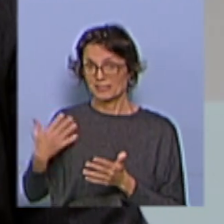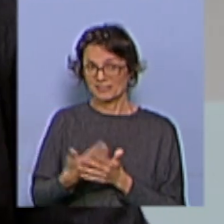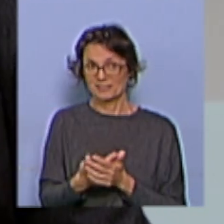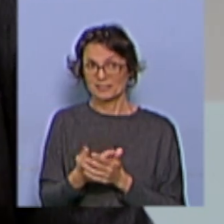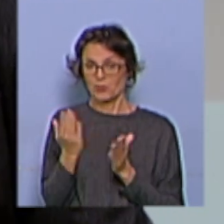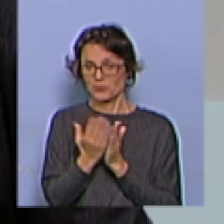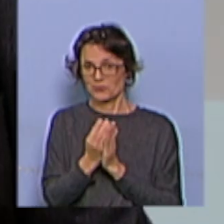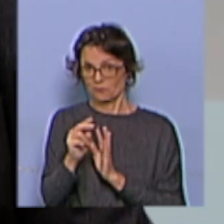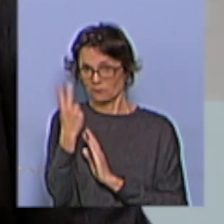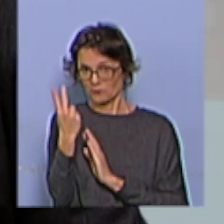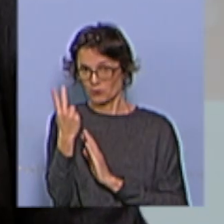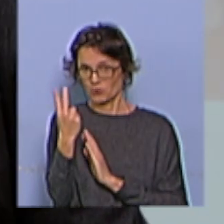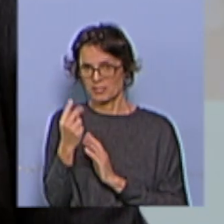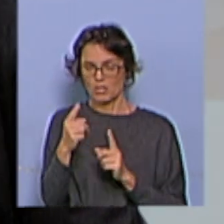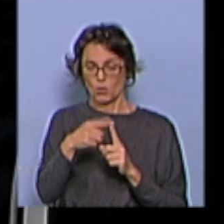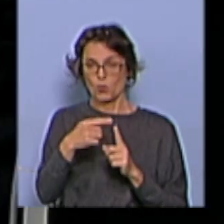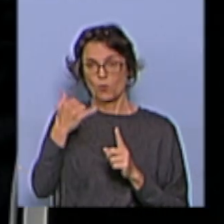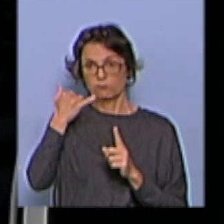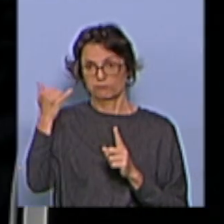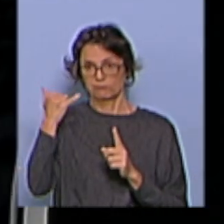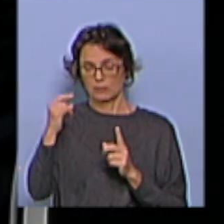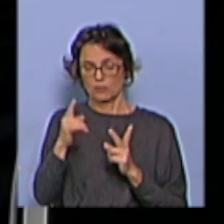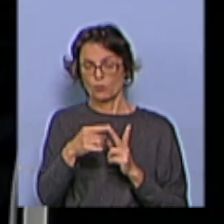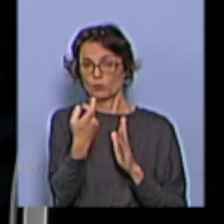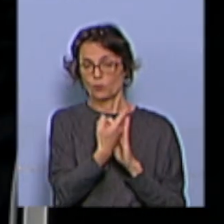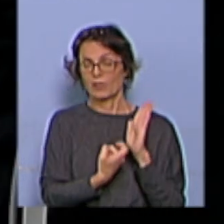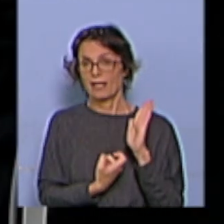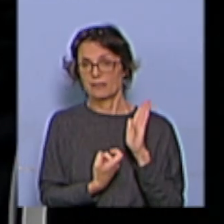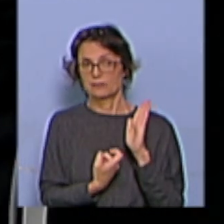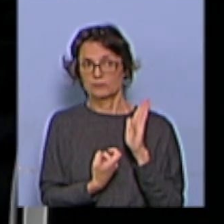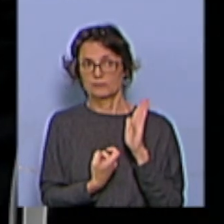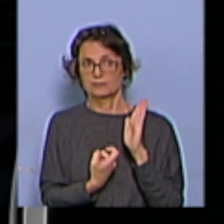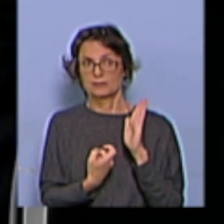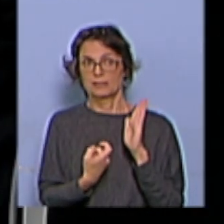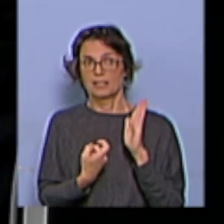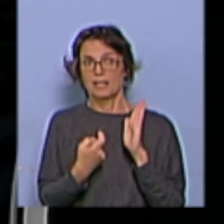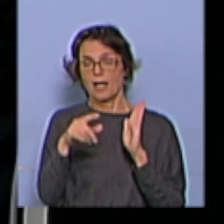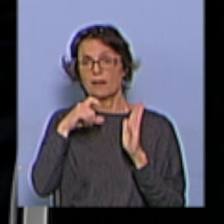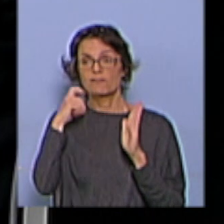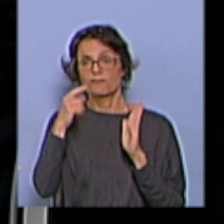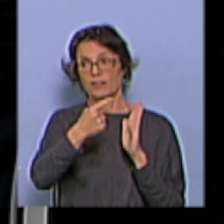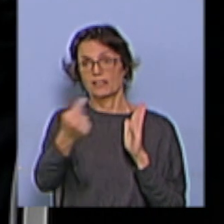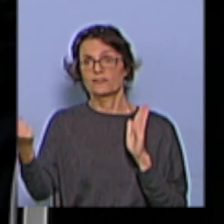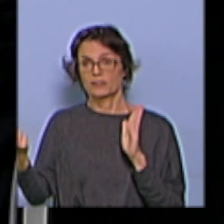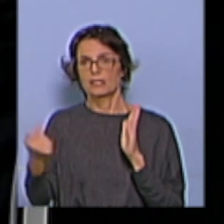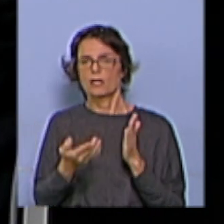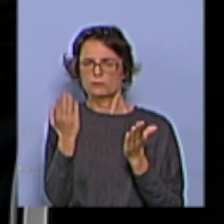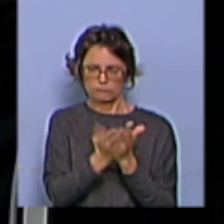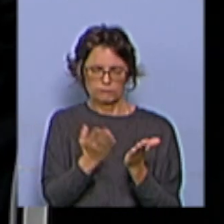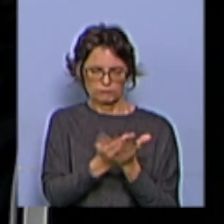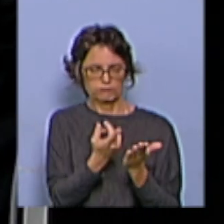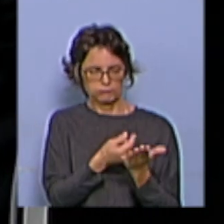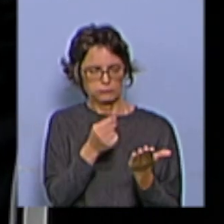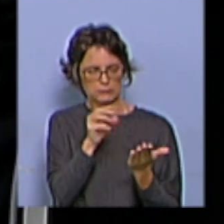telefone e outro fiz um inquérito aos próprios capelães, e estou agora a estudar esses inquéritos